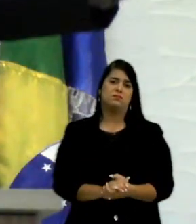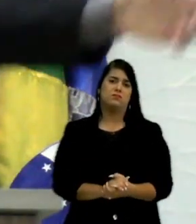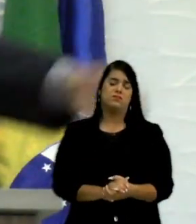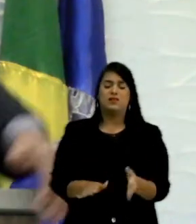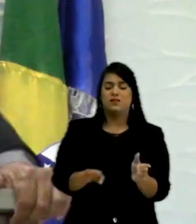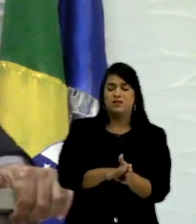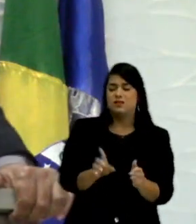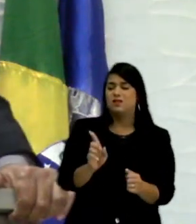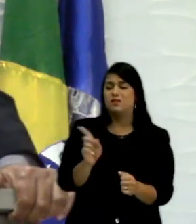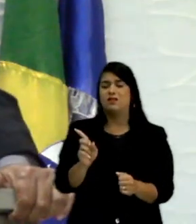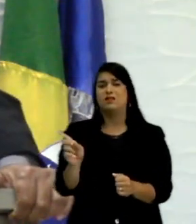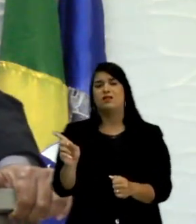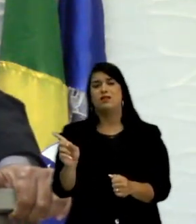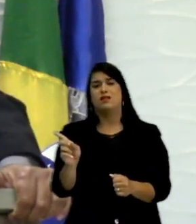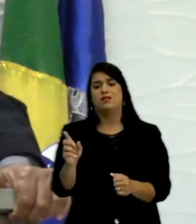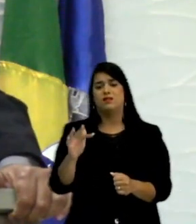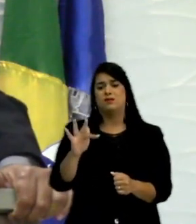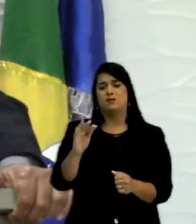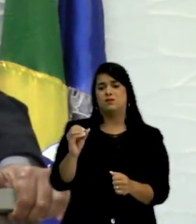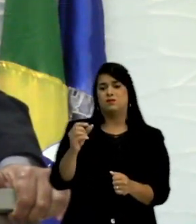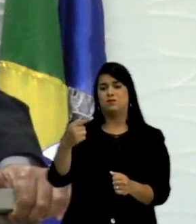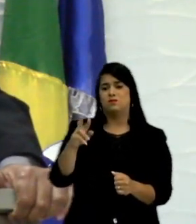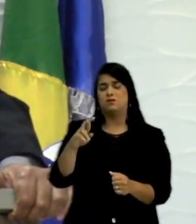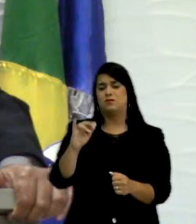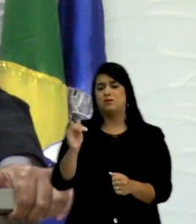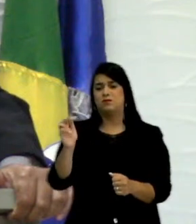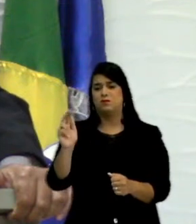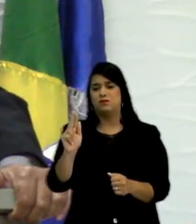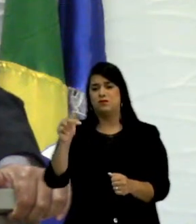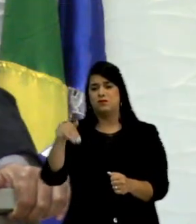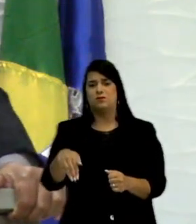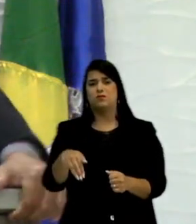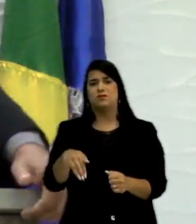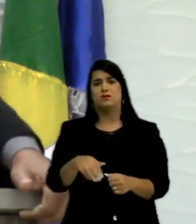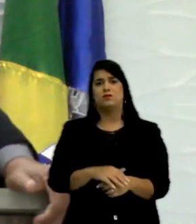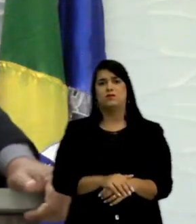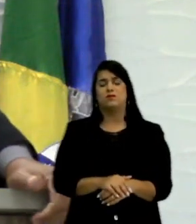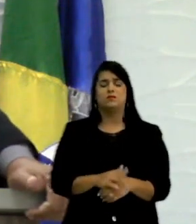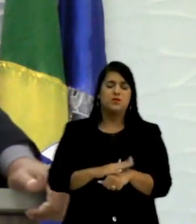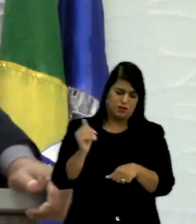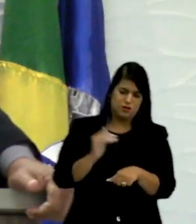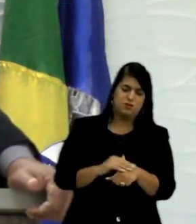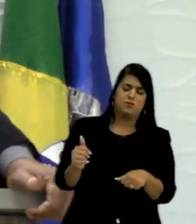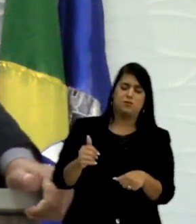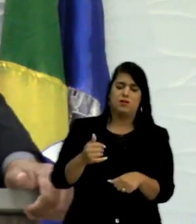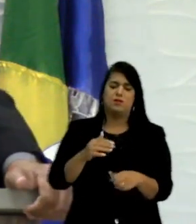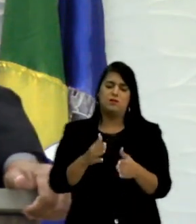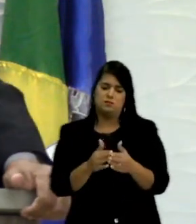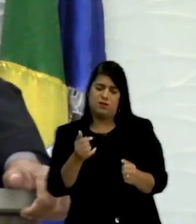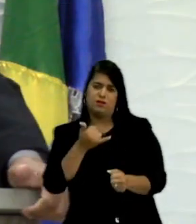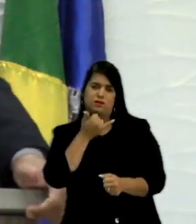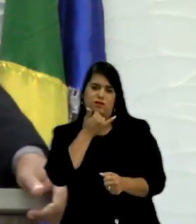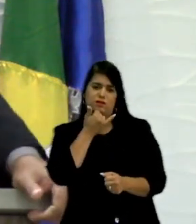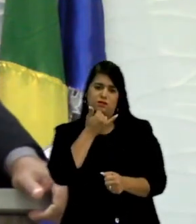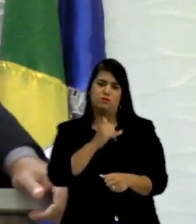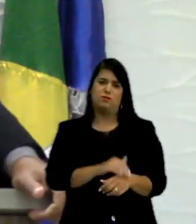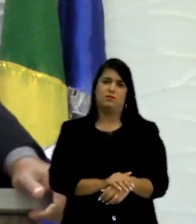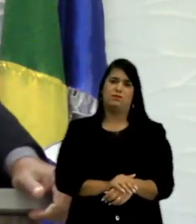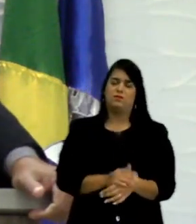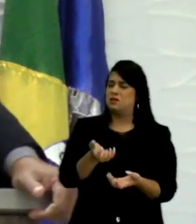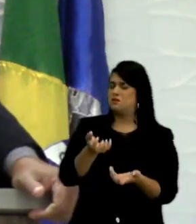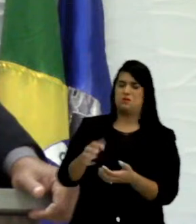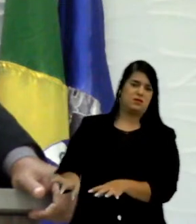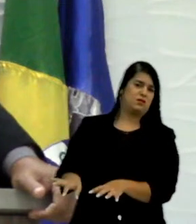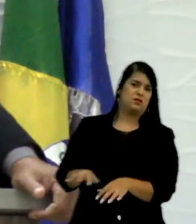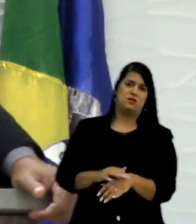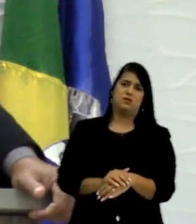Cheguei lá, me chamaram pra... Como é que se chama? Se retratar, eu digo, eu me retrato. Não quiseram retratação, não.